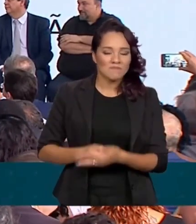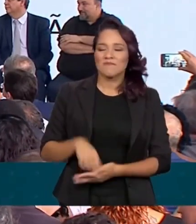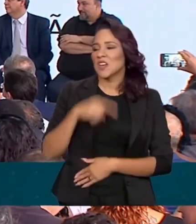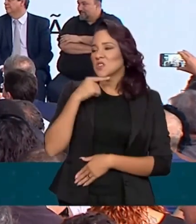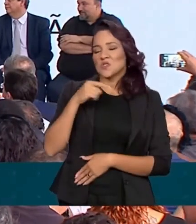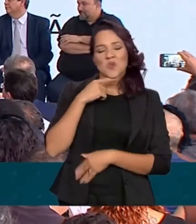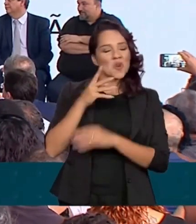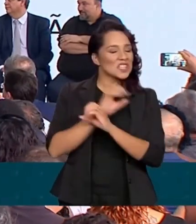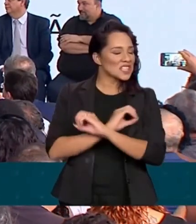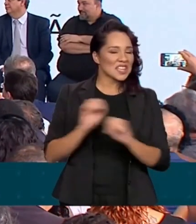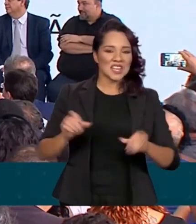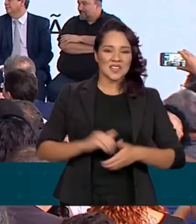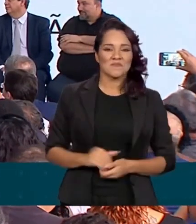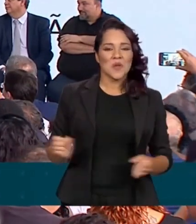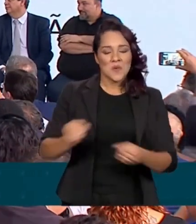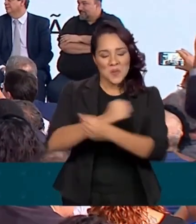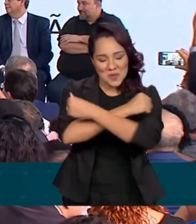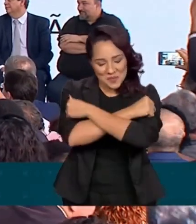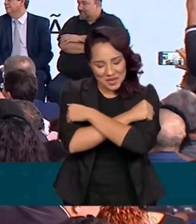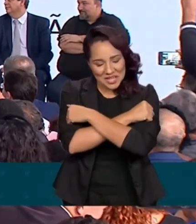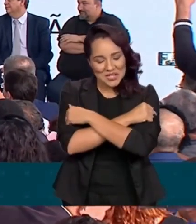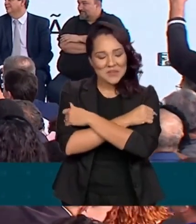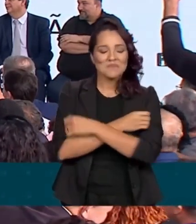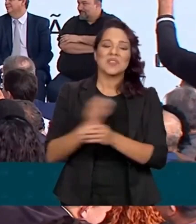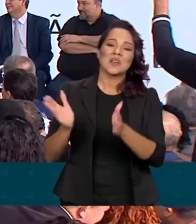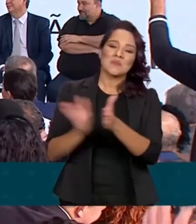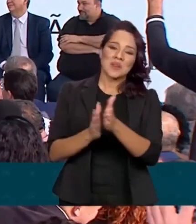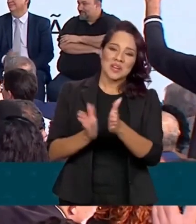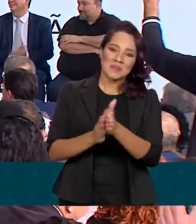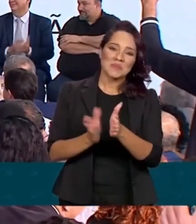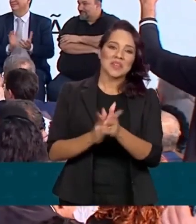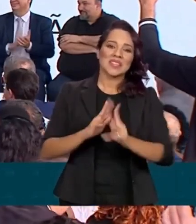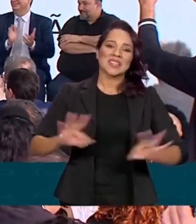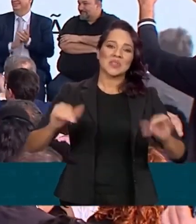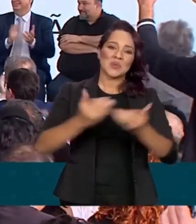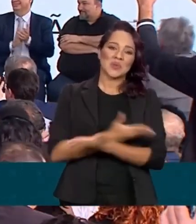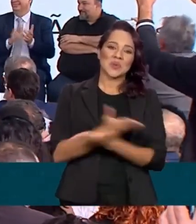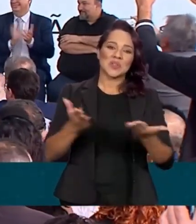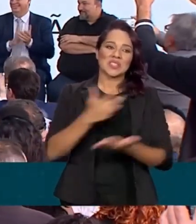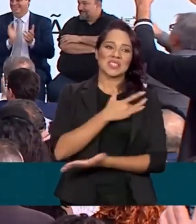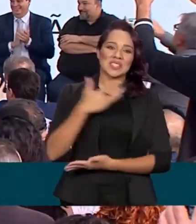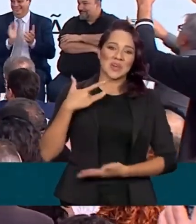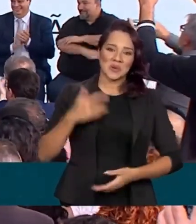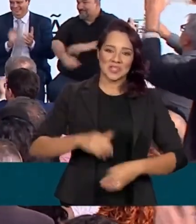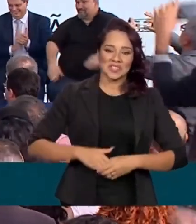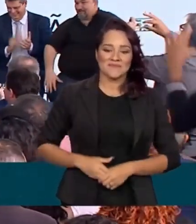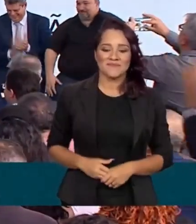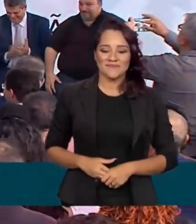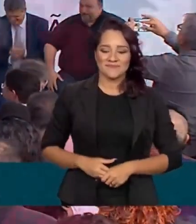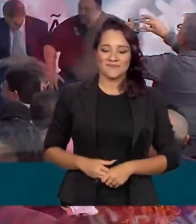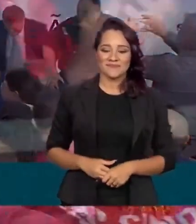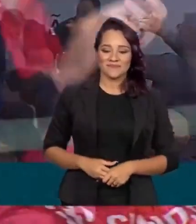não conquista nada. Um abraço, parabéns aos agentes comunitários de saúde.